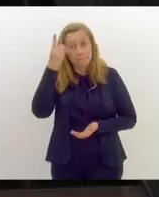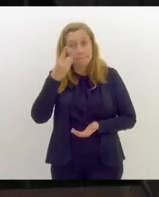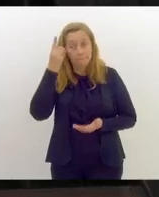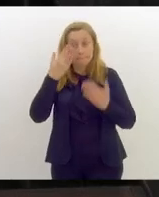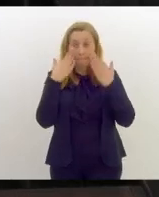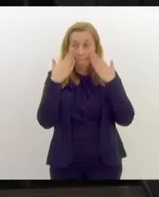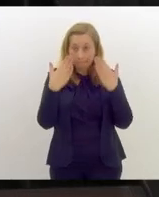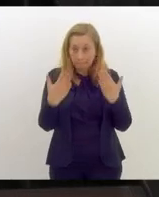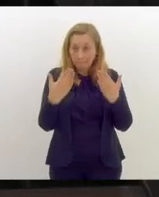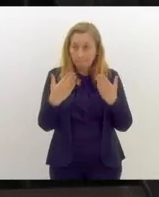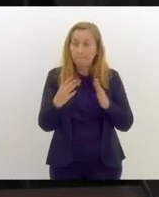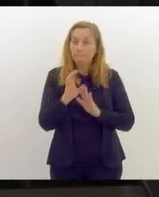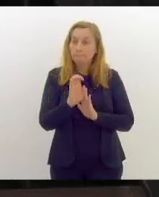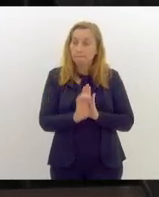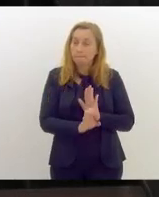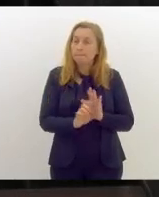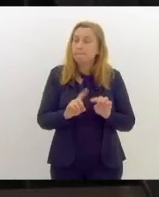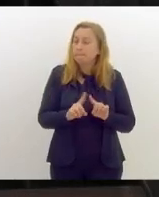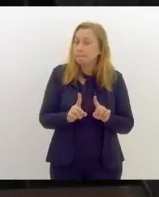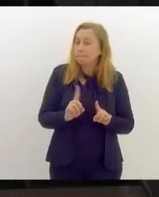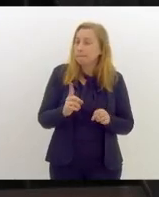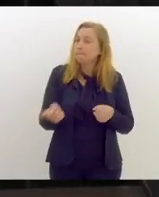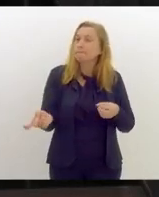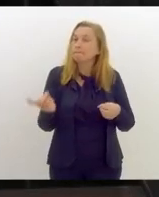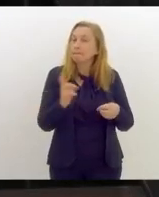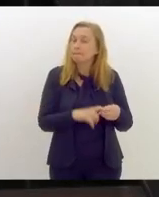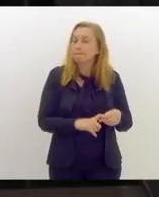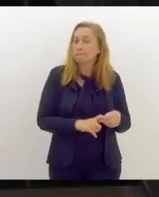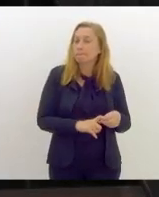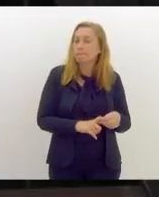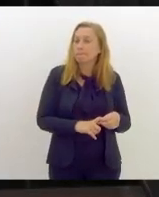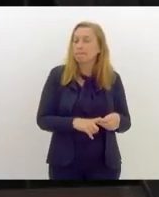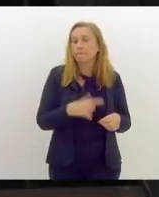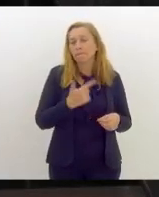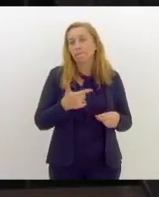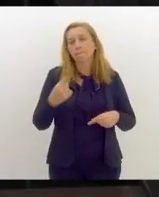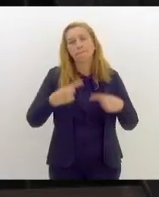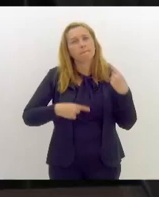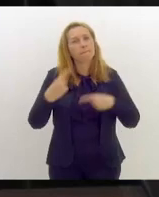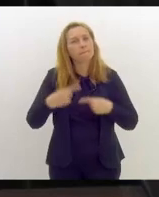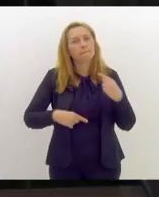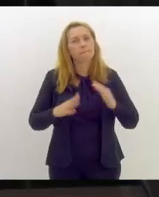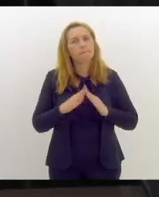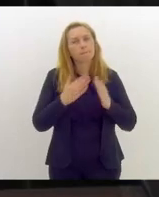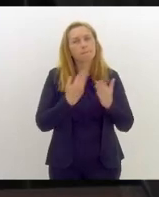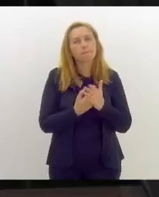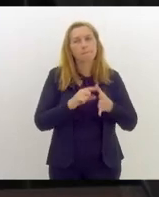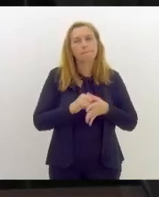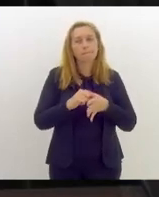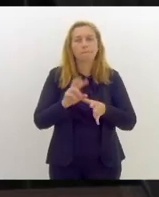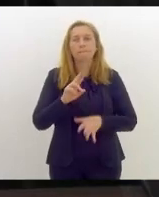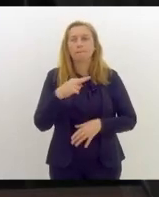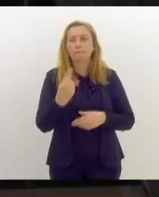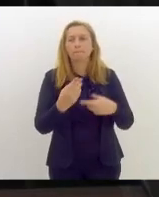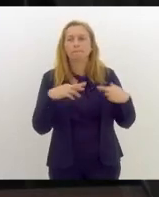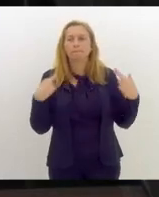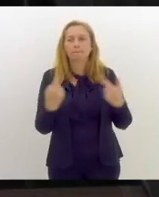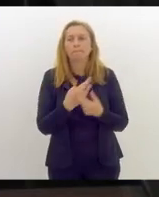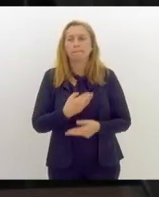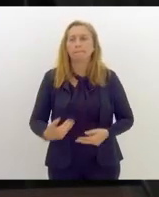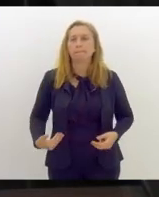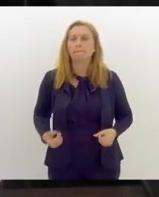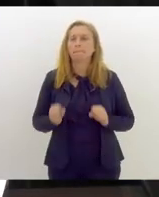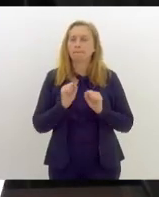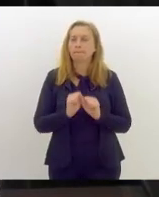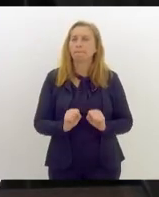apresentamos emendas mas que não voltasse sem uma discussão no colégio de líderes ou uma audiência pública que